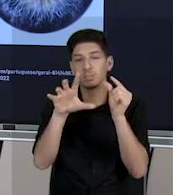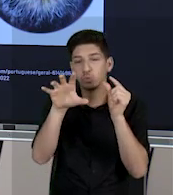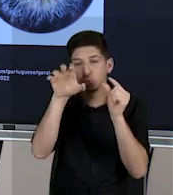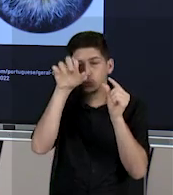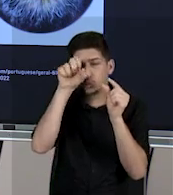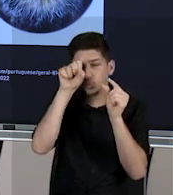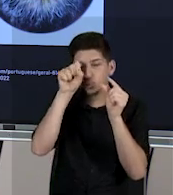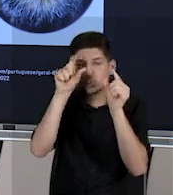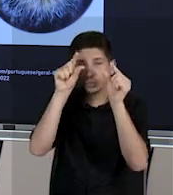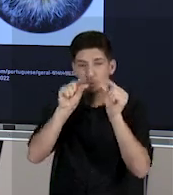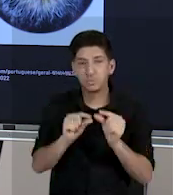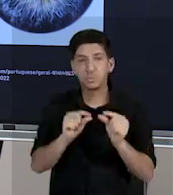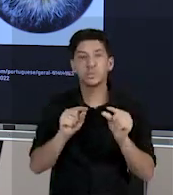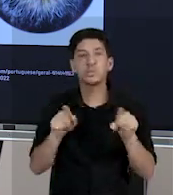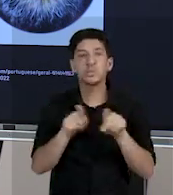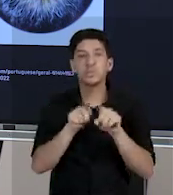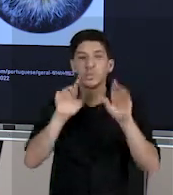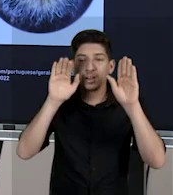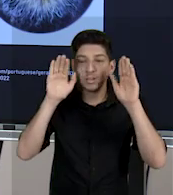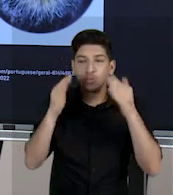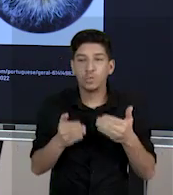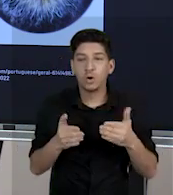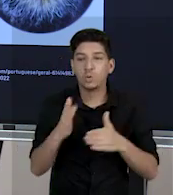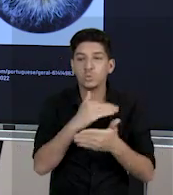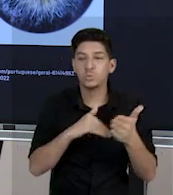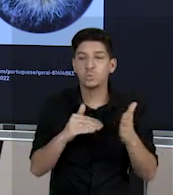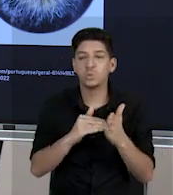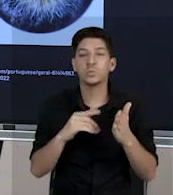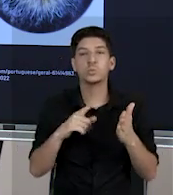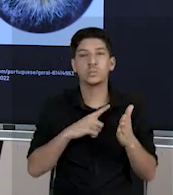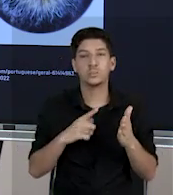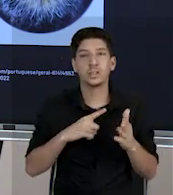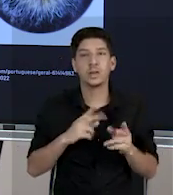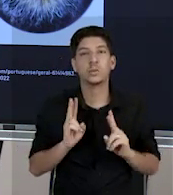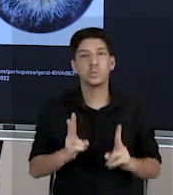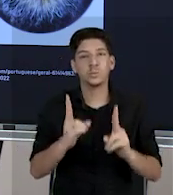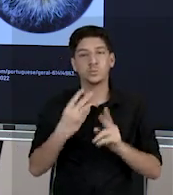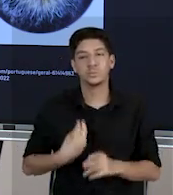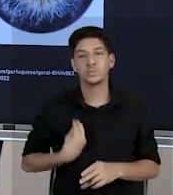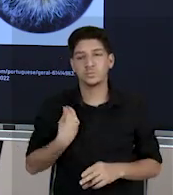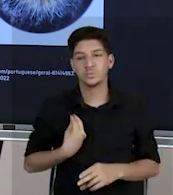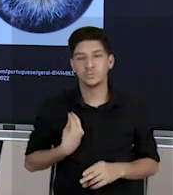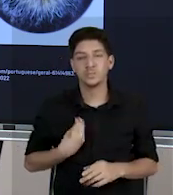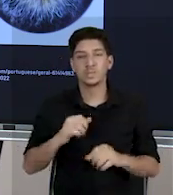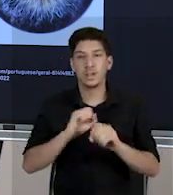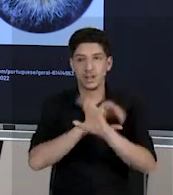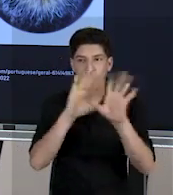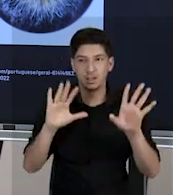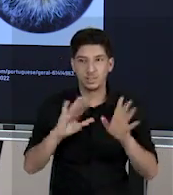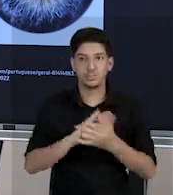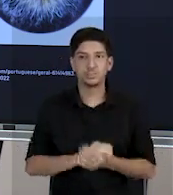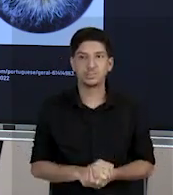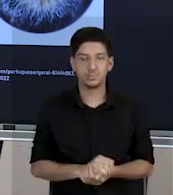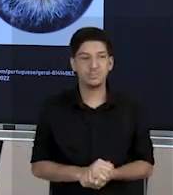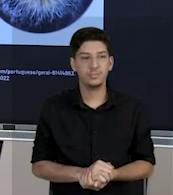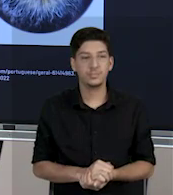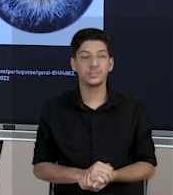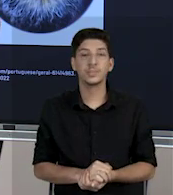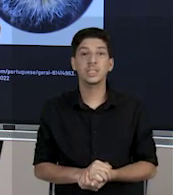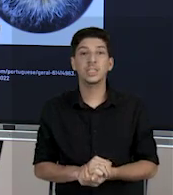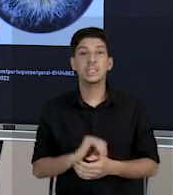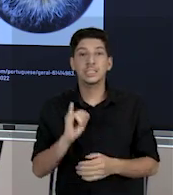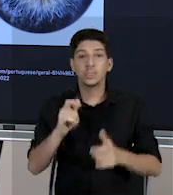luz e o foco em tudo que está à nossa volta seja estabelecido de uma maneira mais clara. Agora, se o ambiente